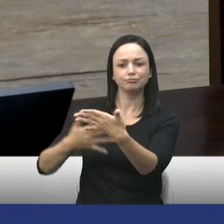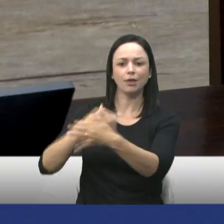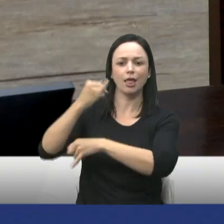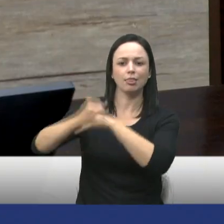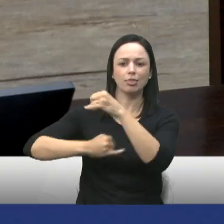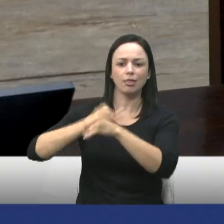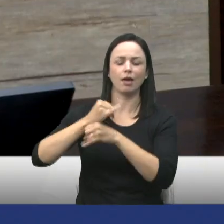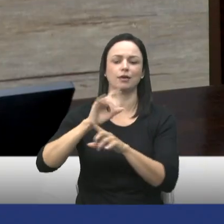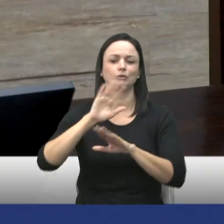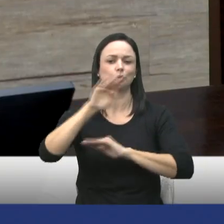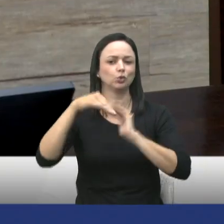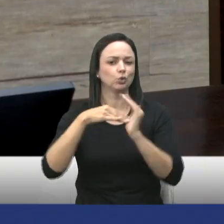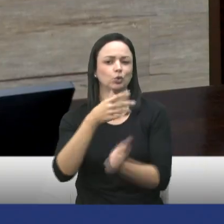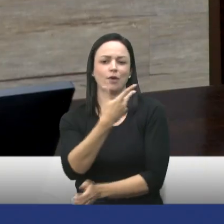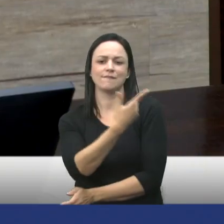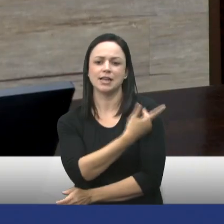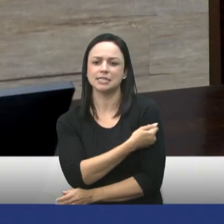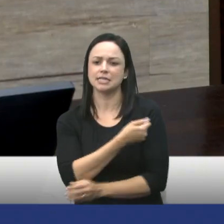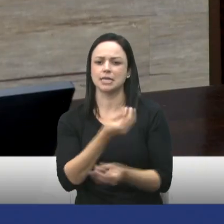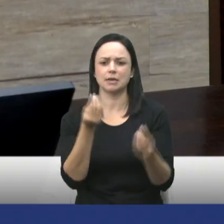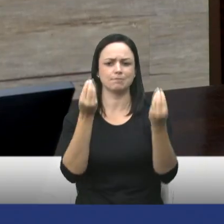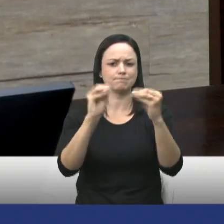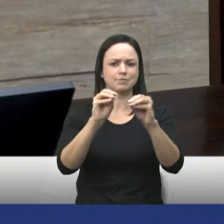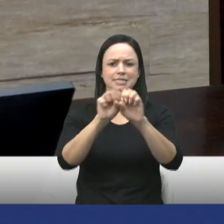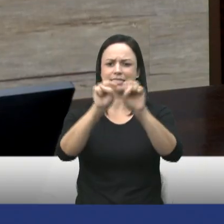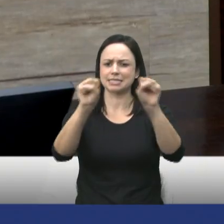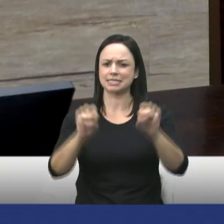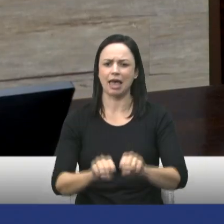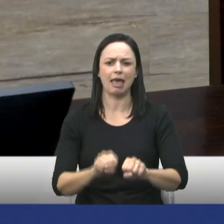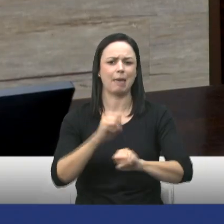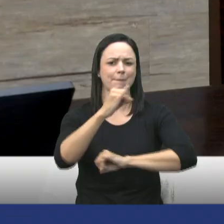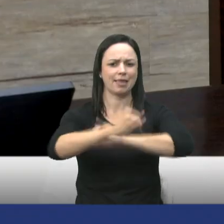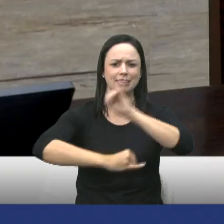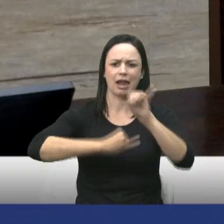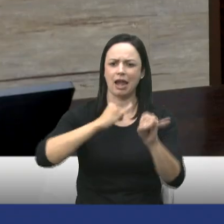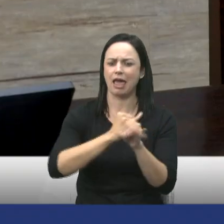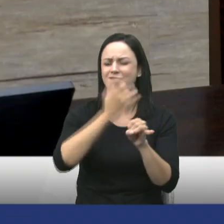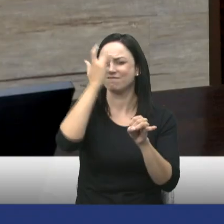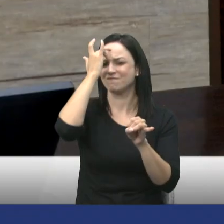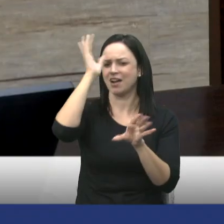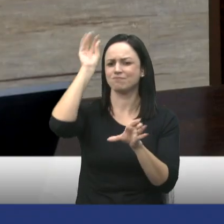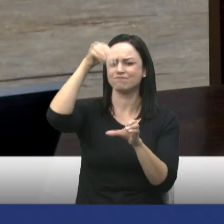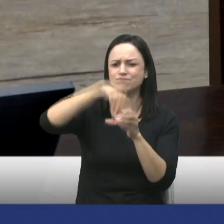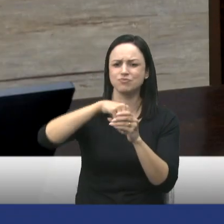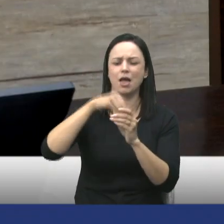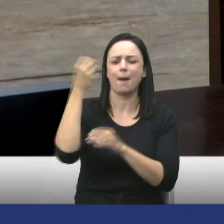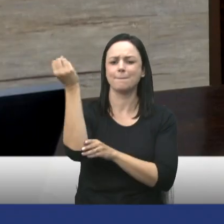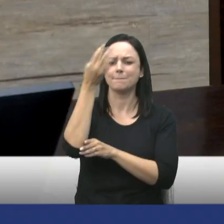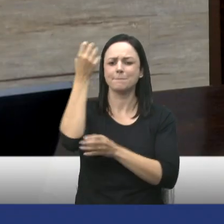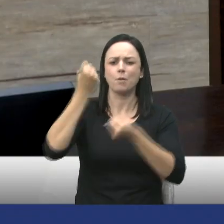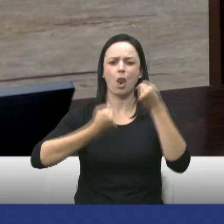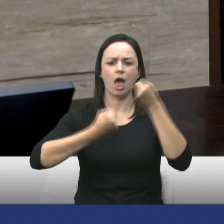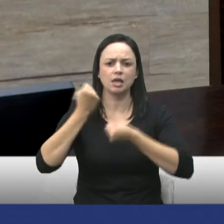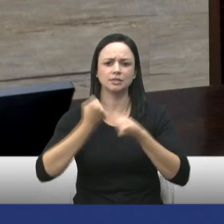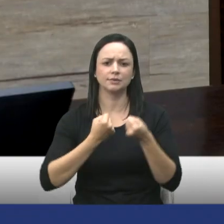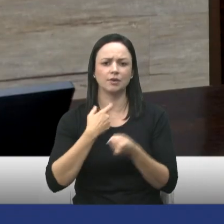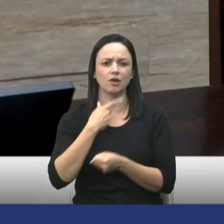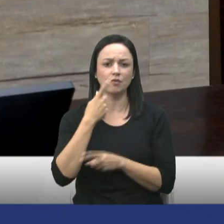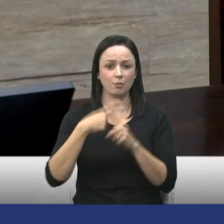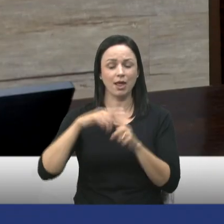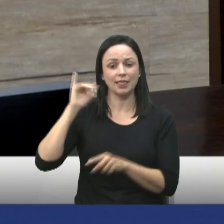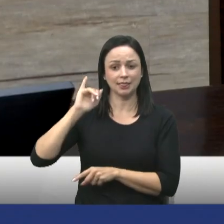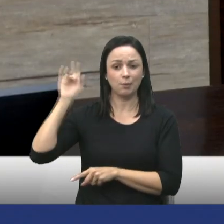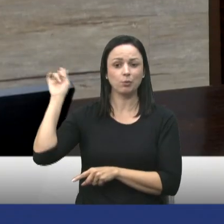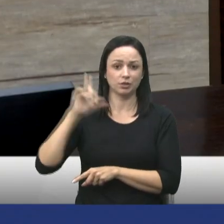de vacinação informatizada, vai ter a parte de ambulâncias. E eu digo isso porque lá em Itapuí tinha.